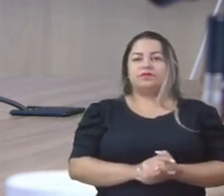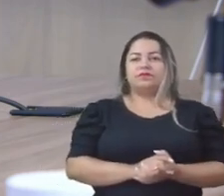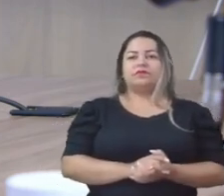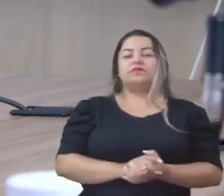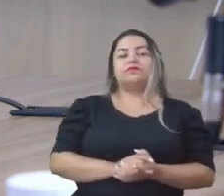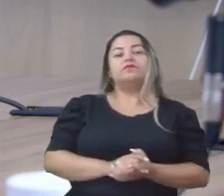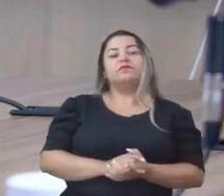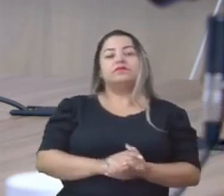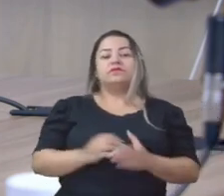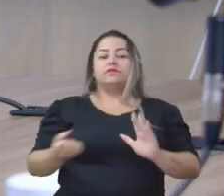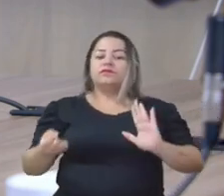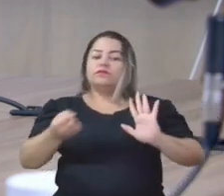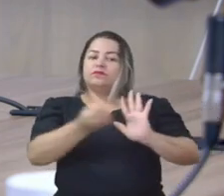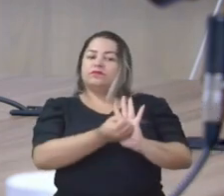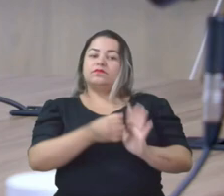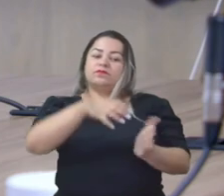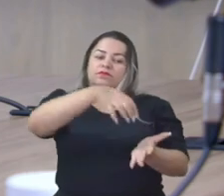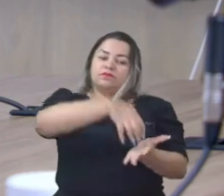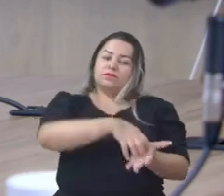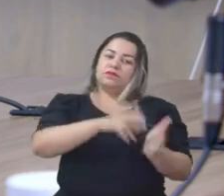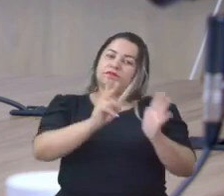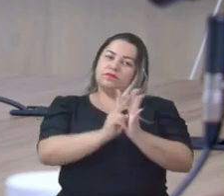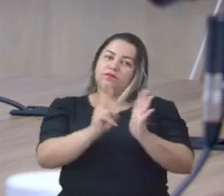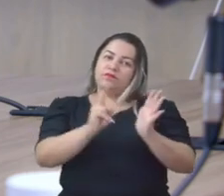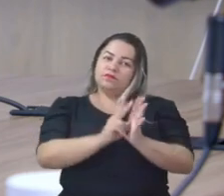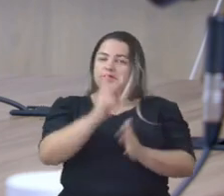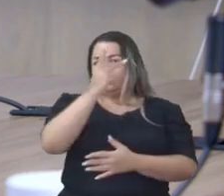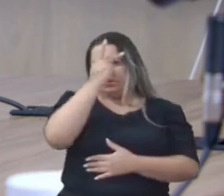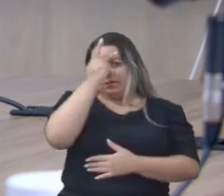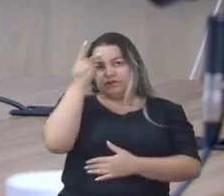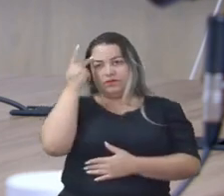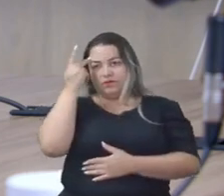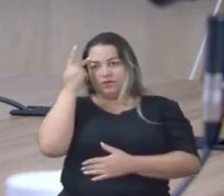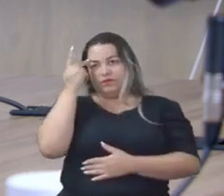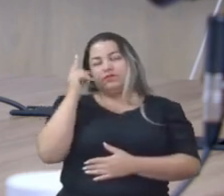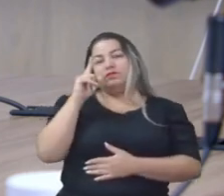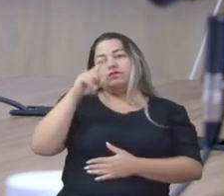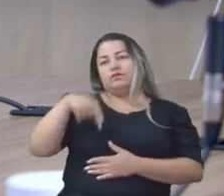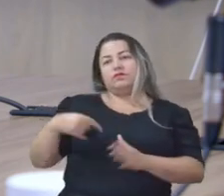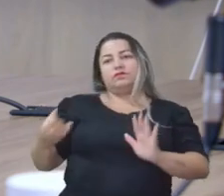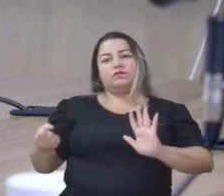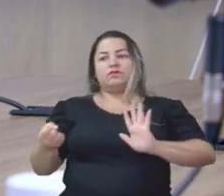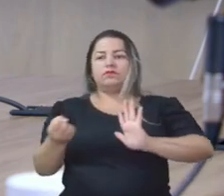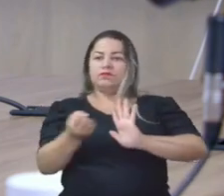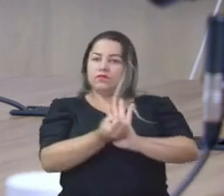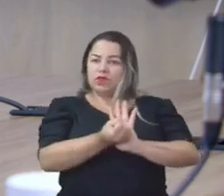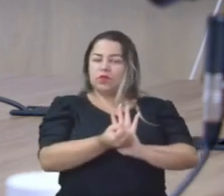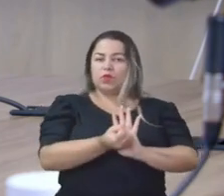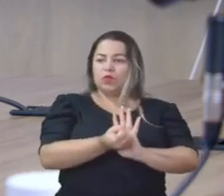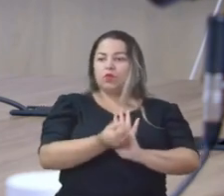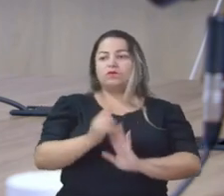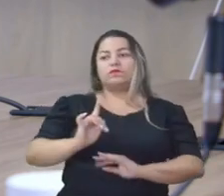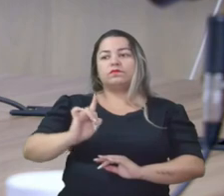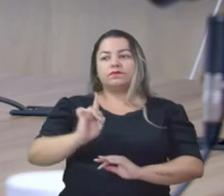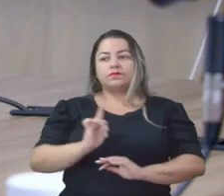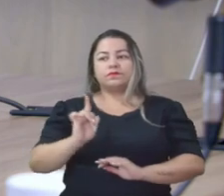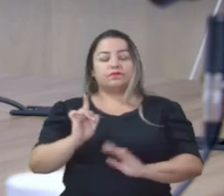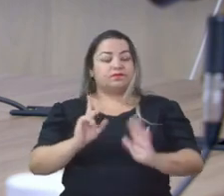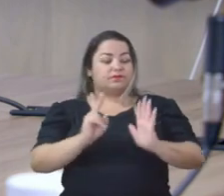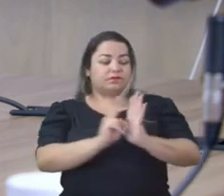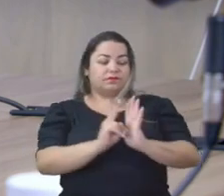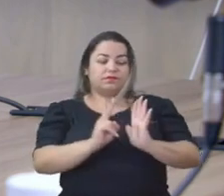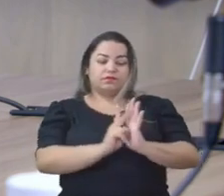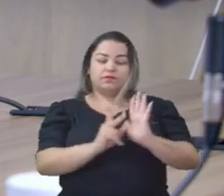só são demarcados territórios indígenas de pessoas que só são demarcados territórios onde existiam indígenas